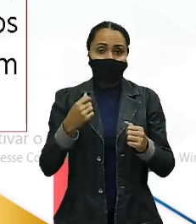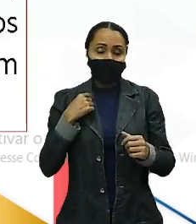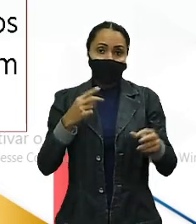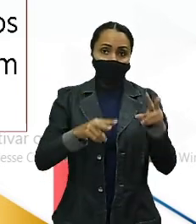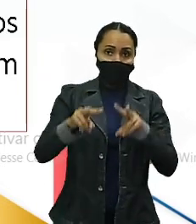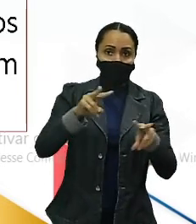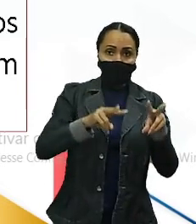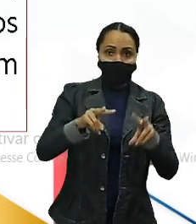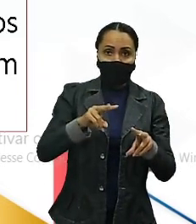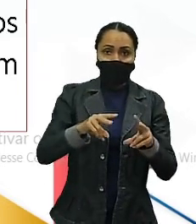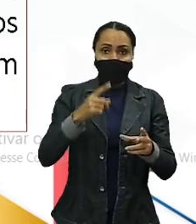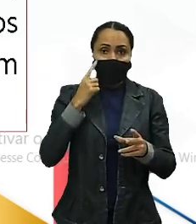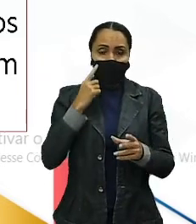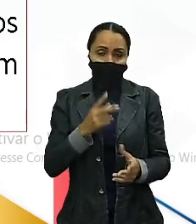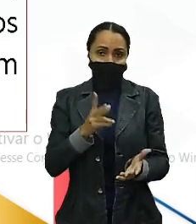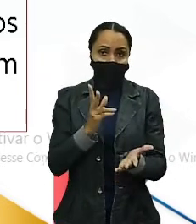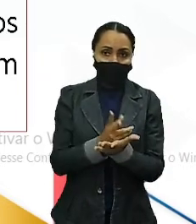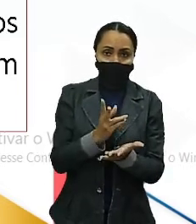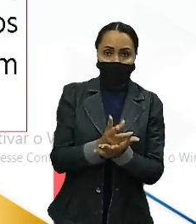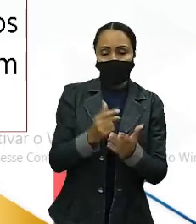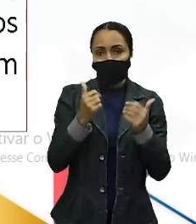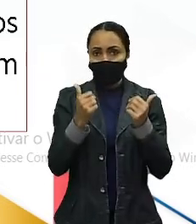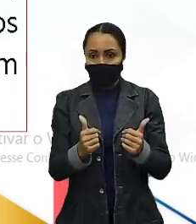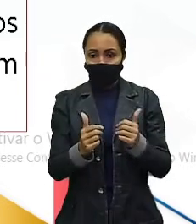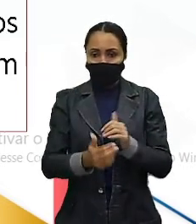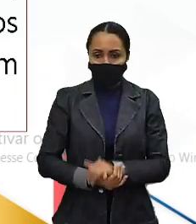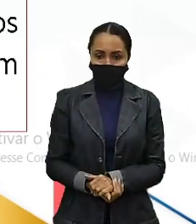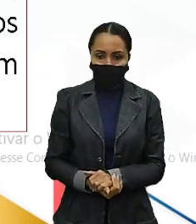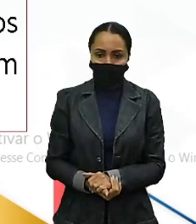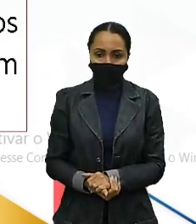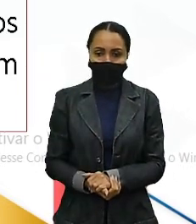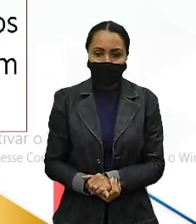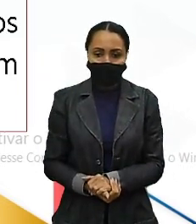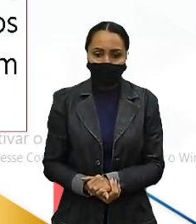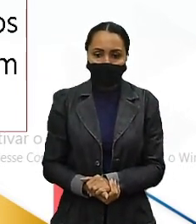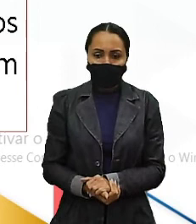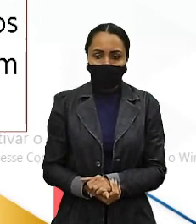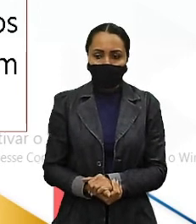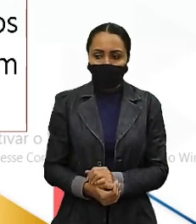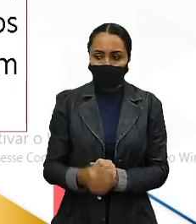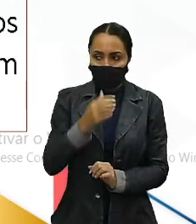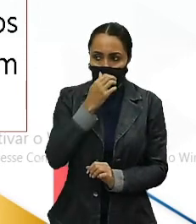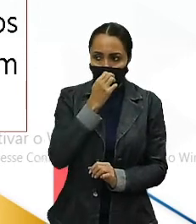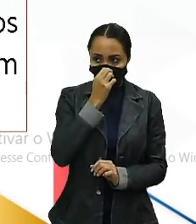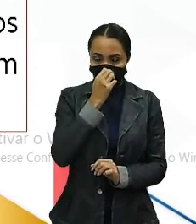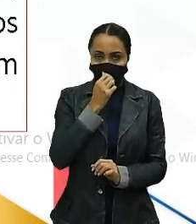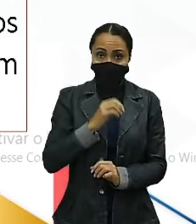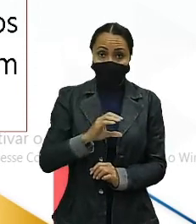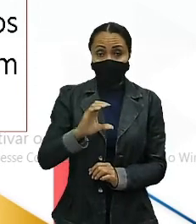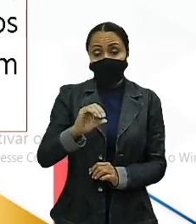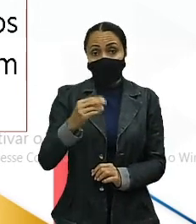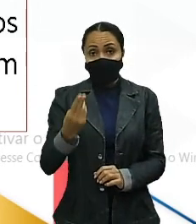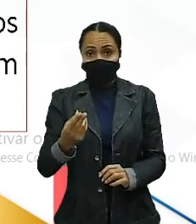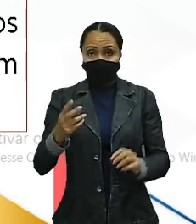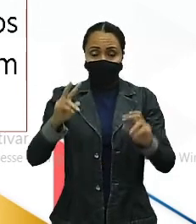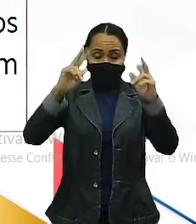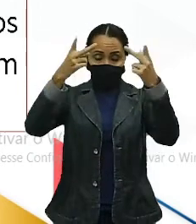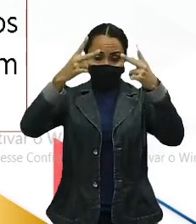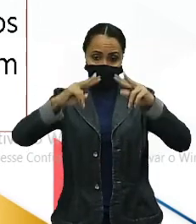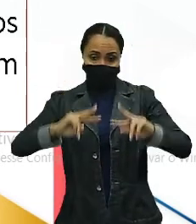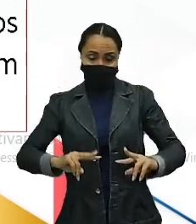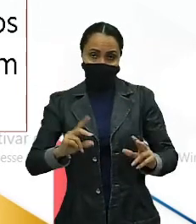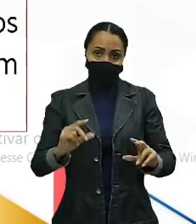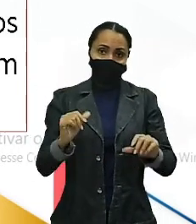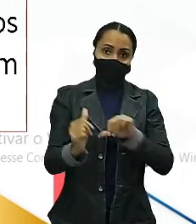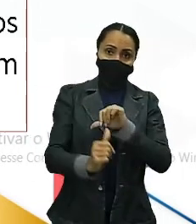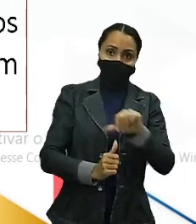se desloca no mesmo lado, tá bom? Se ela se desloca de baixo para cima ou de cima para baixo, quem altera é